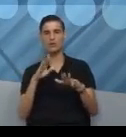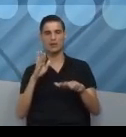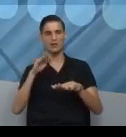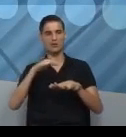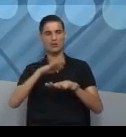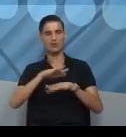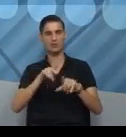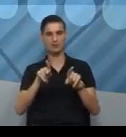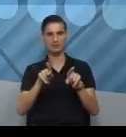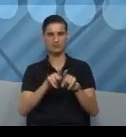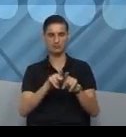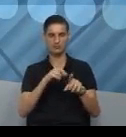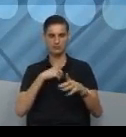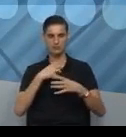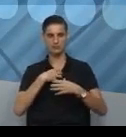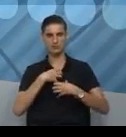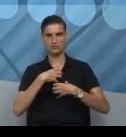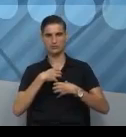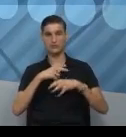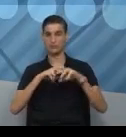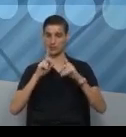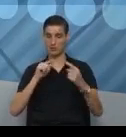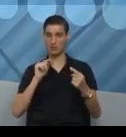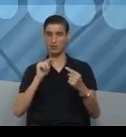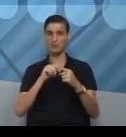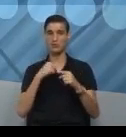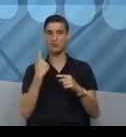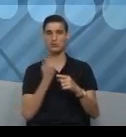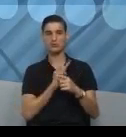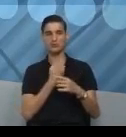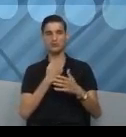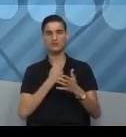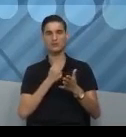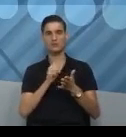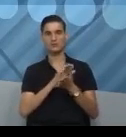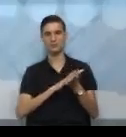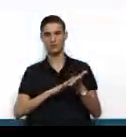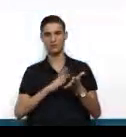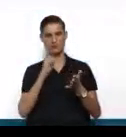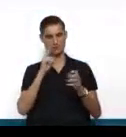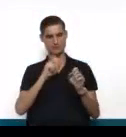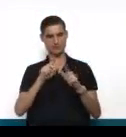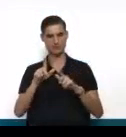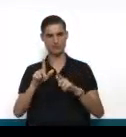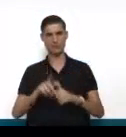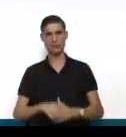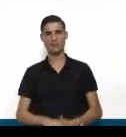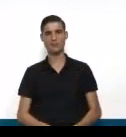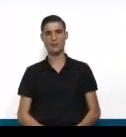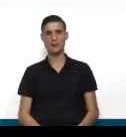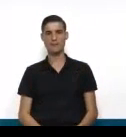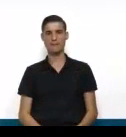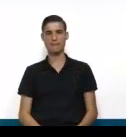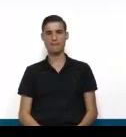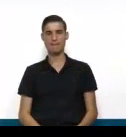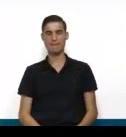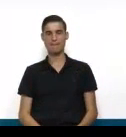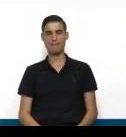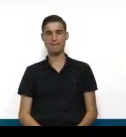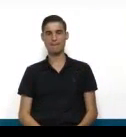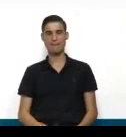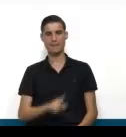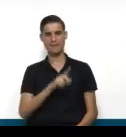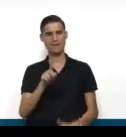num determinado fenômeno. Então esse é o primeiro objetivo da nossa situação. Vamos conhecê-lo. Você